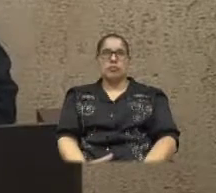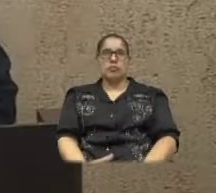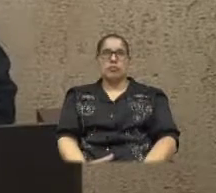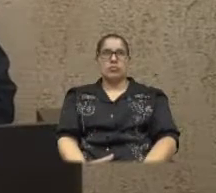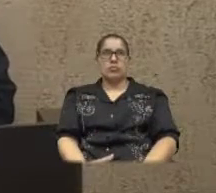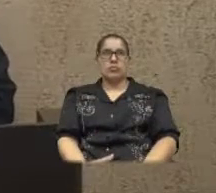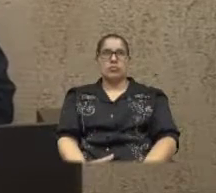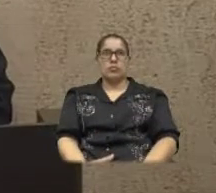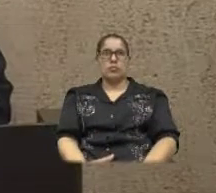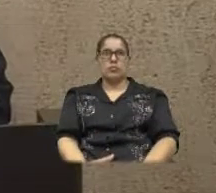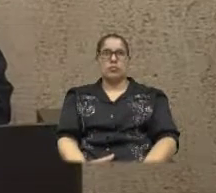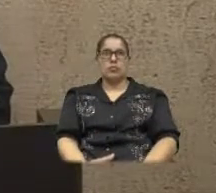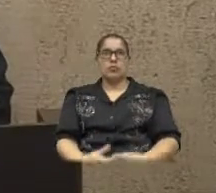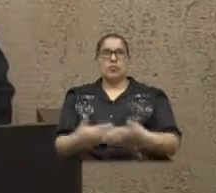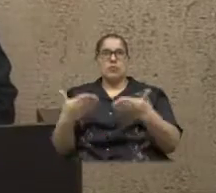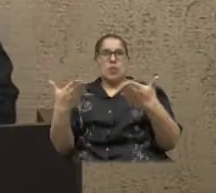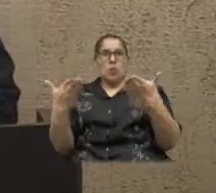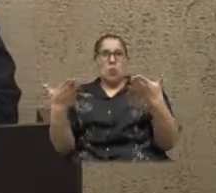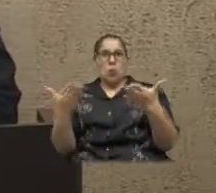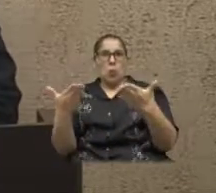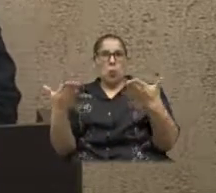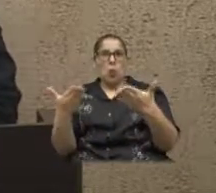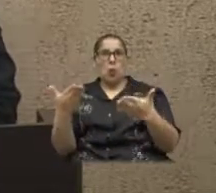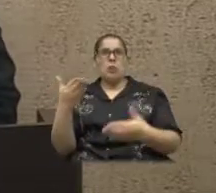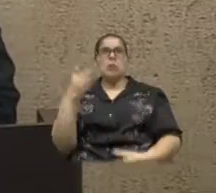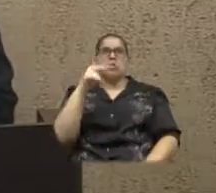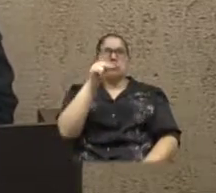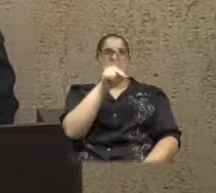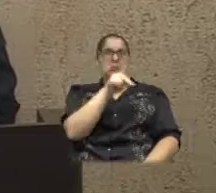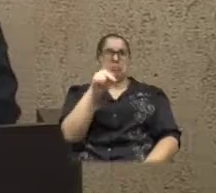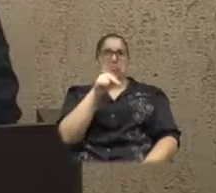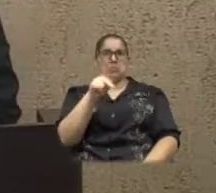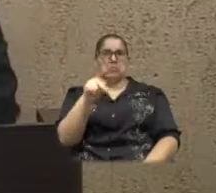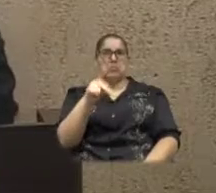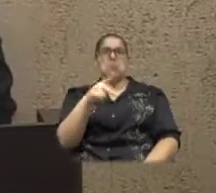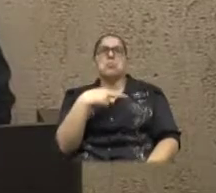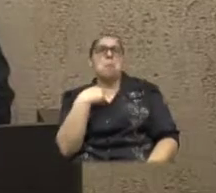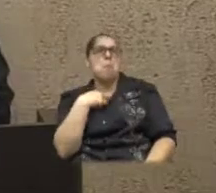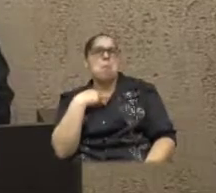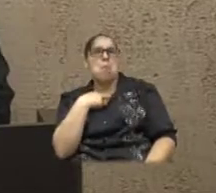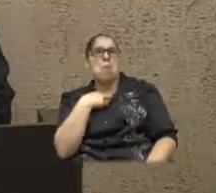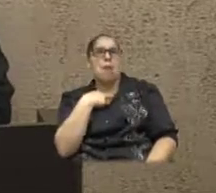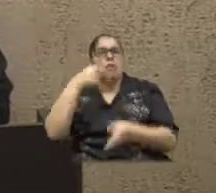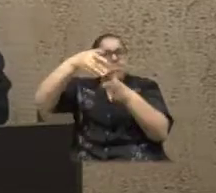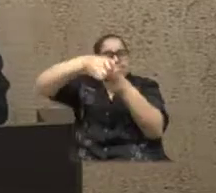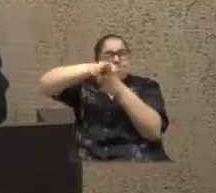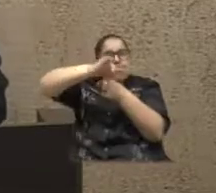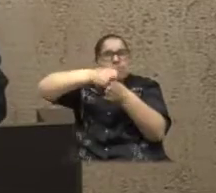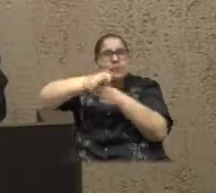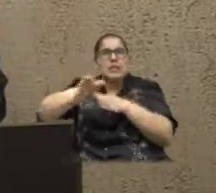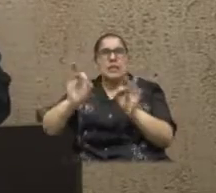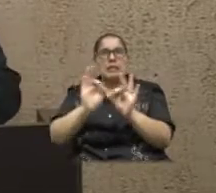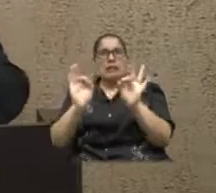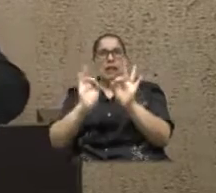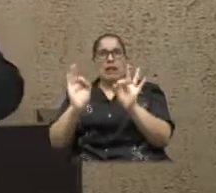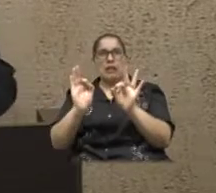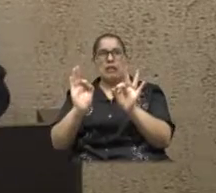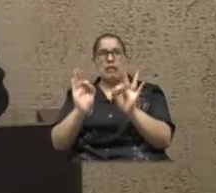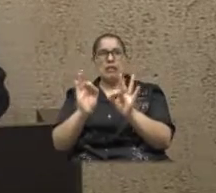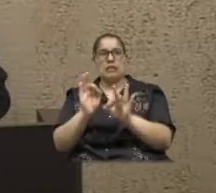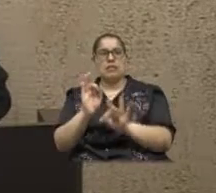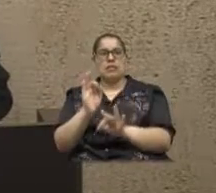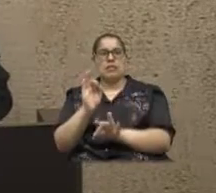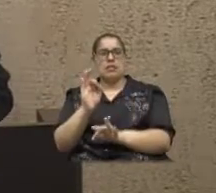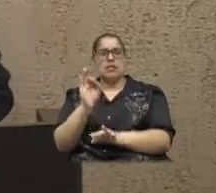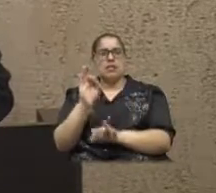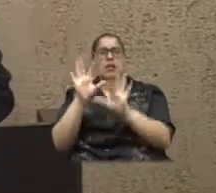uma bronca do pai. Hoje, se a professora reclamar com o aluno, a mãe vai lá bater no aluno, na professora. É isso que nós